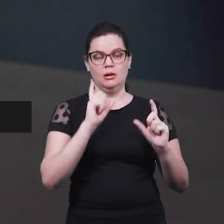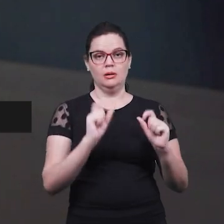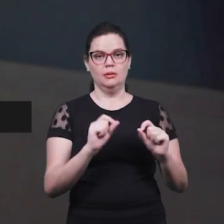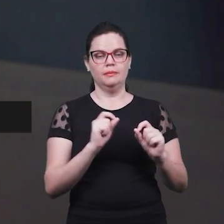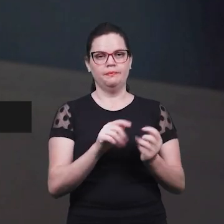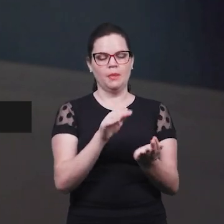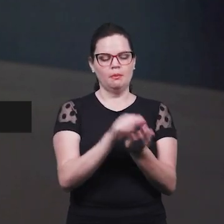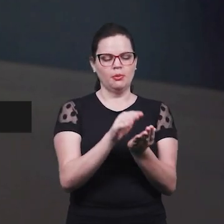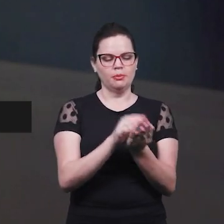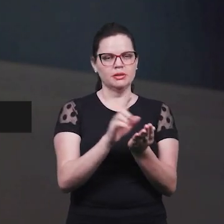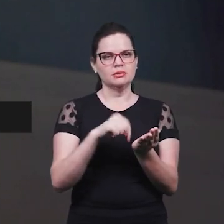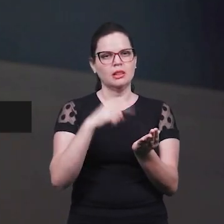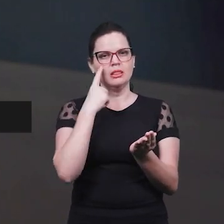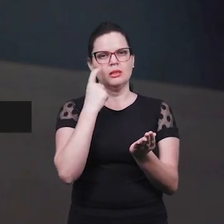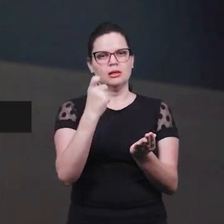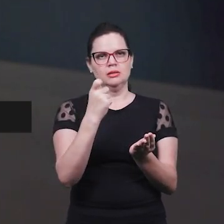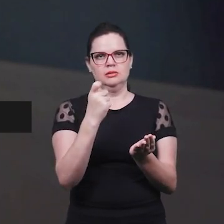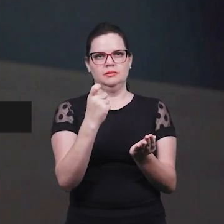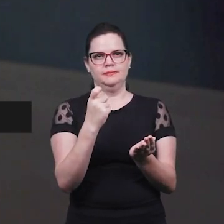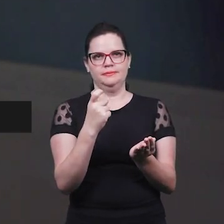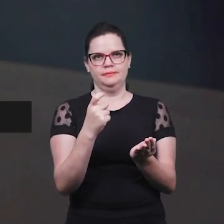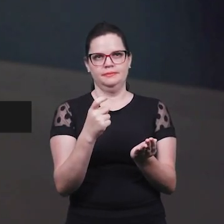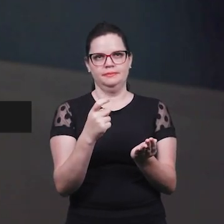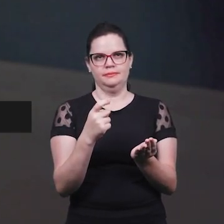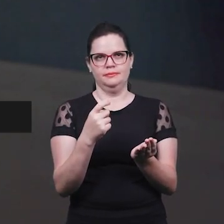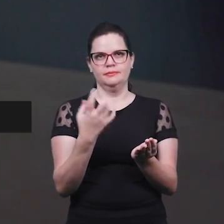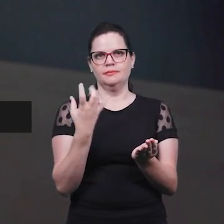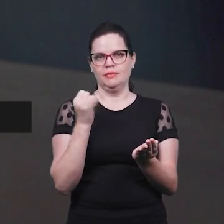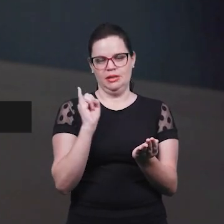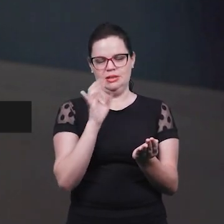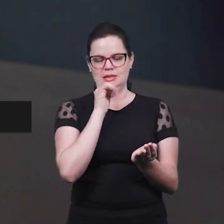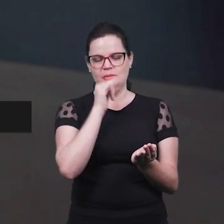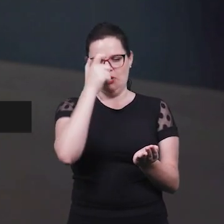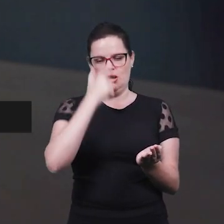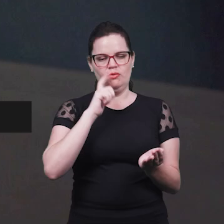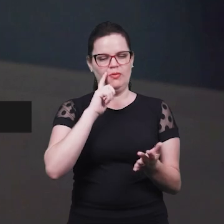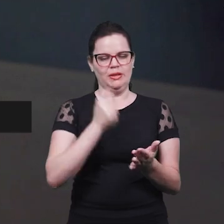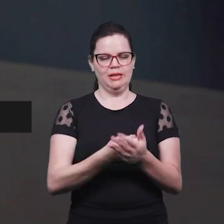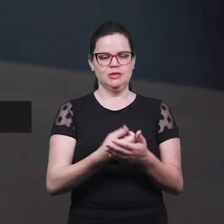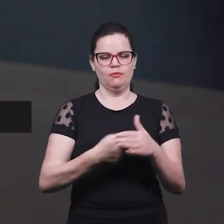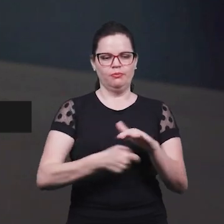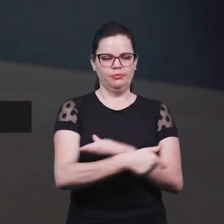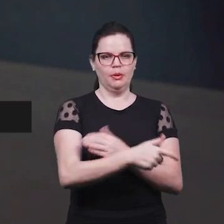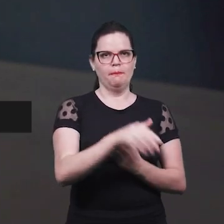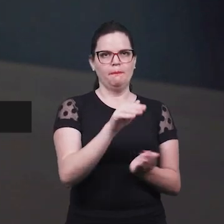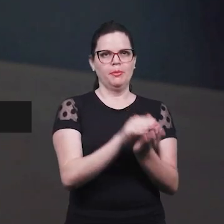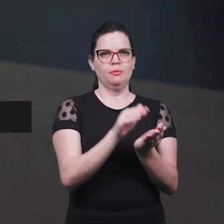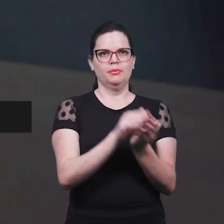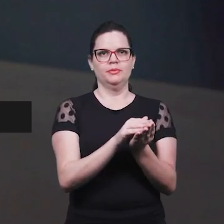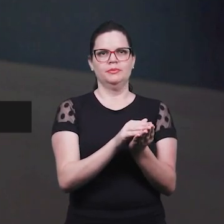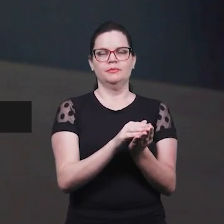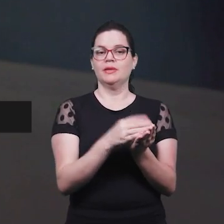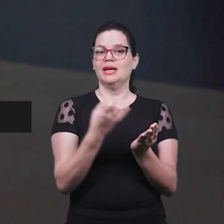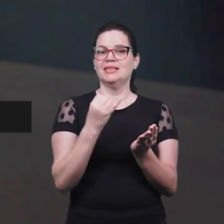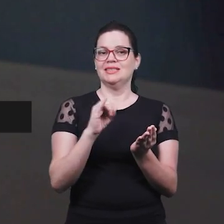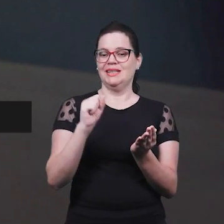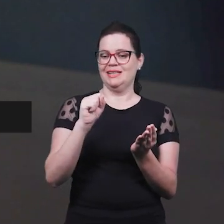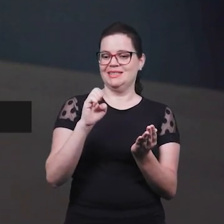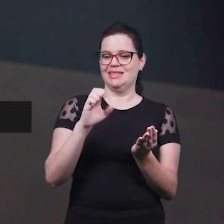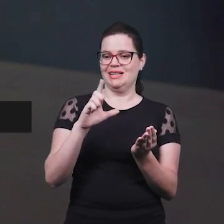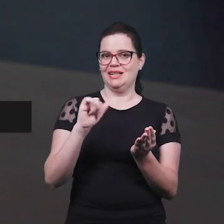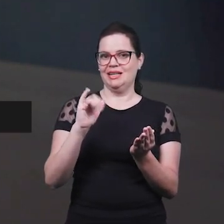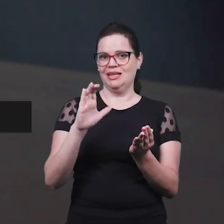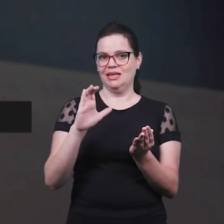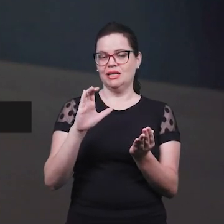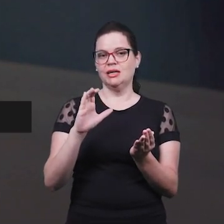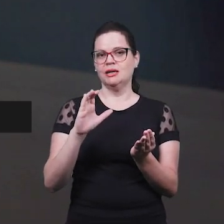seria interessante, se é que eu vou decidir por investir em poupança, né? Quando a Selic estiver abaixo de 8,5%. A